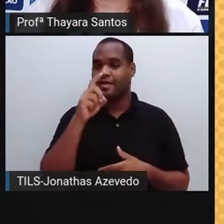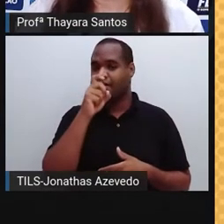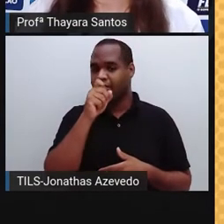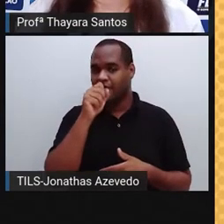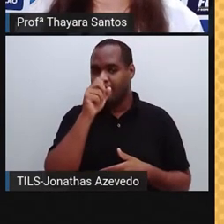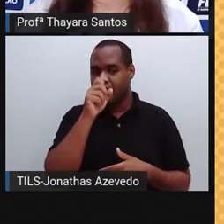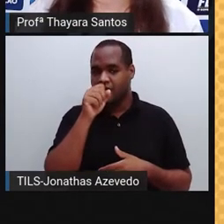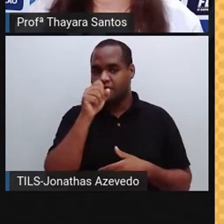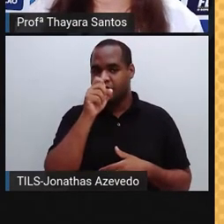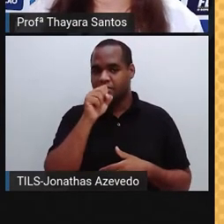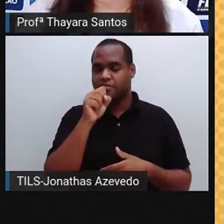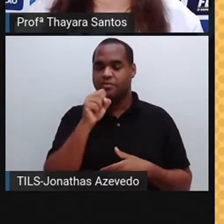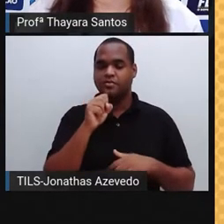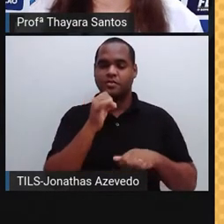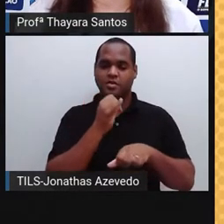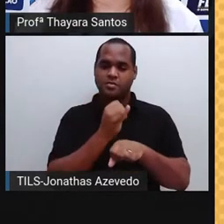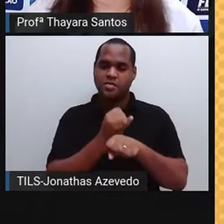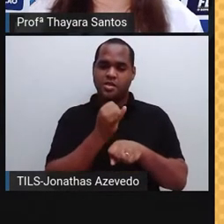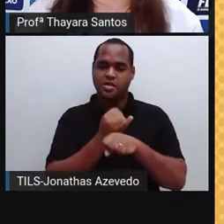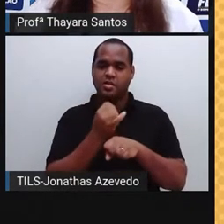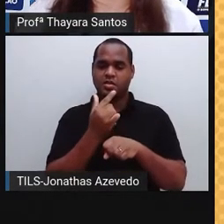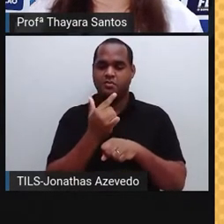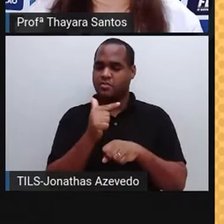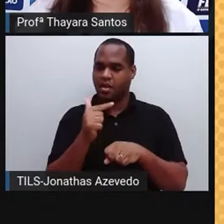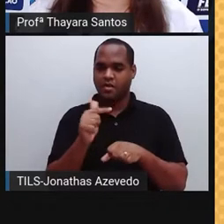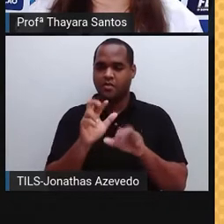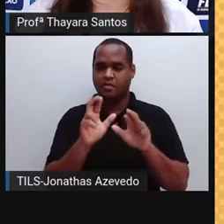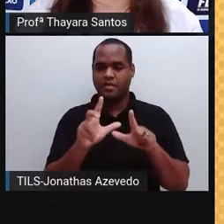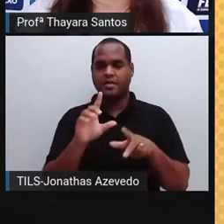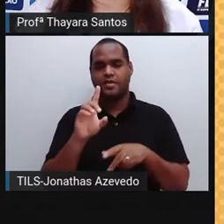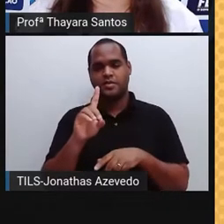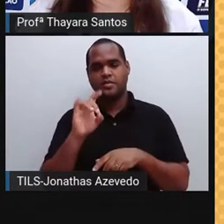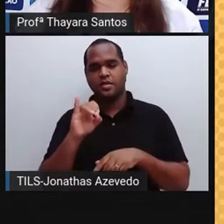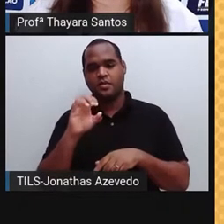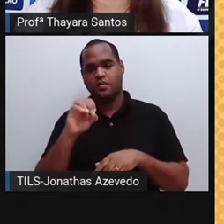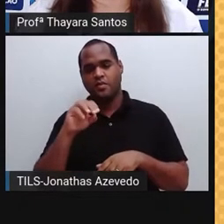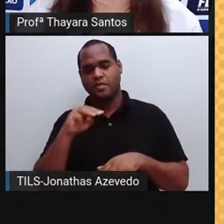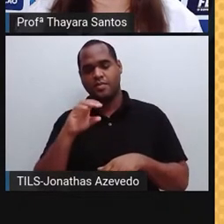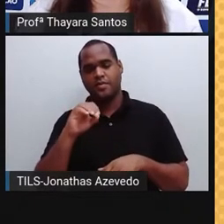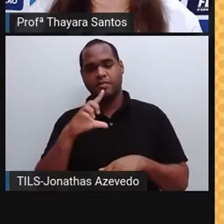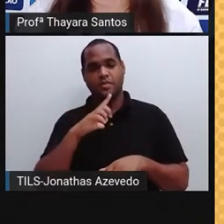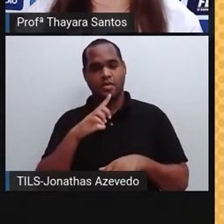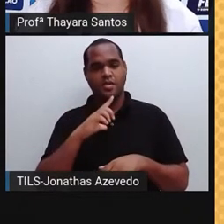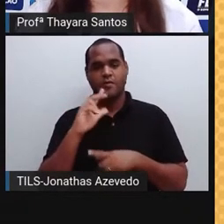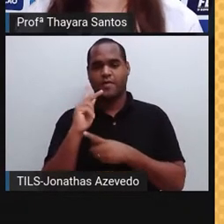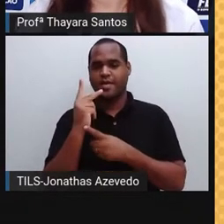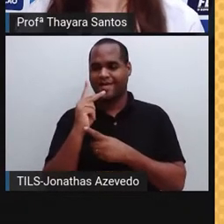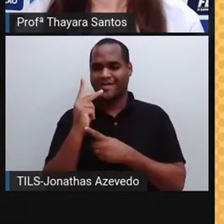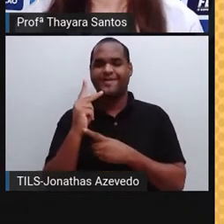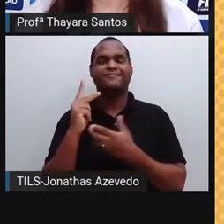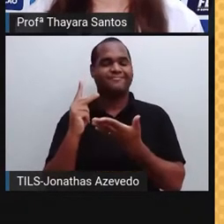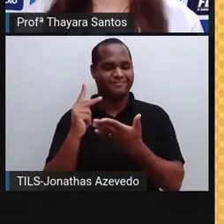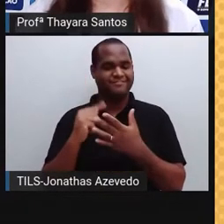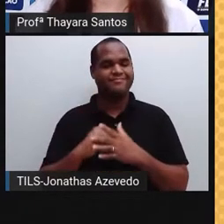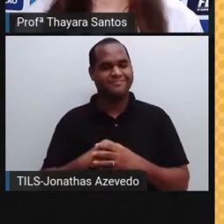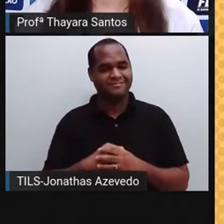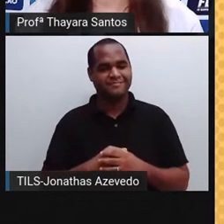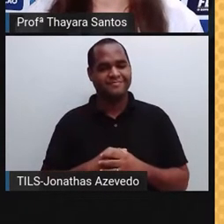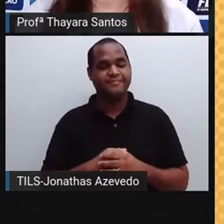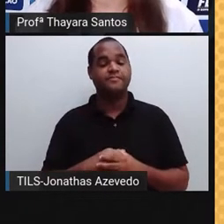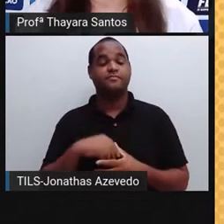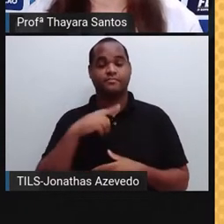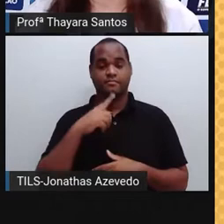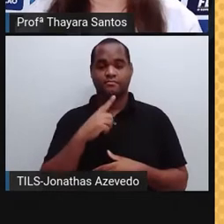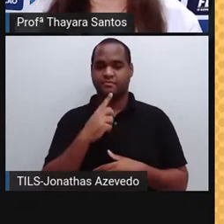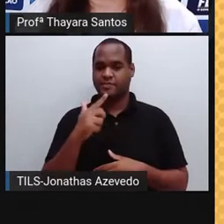laranja, os não metais diatômicos, que também é o caso do hidrogênio que está aqui. Os que, nesse